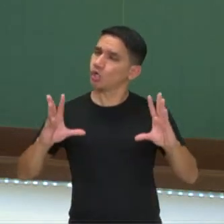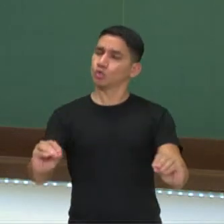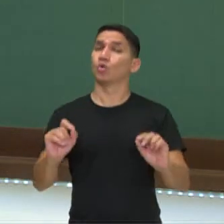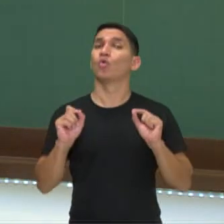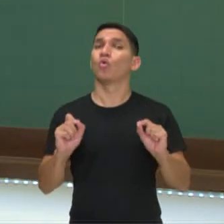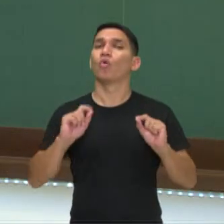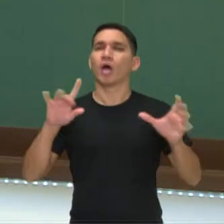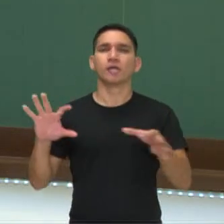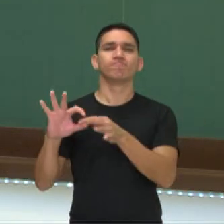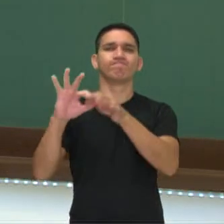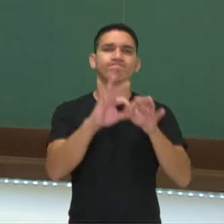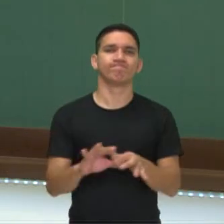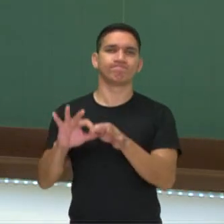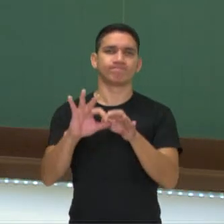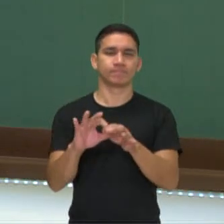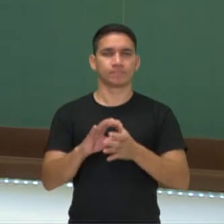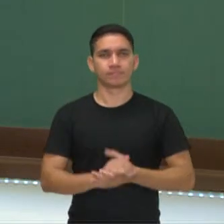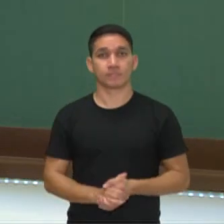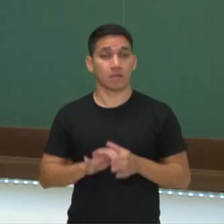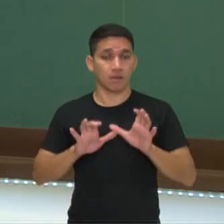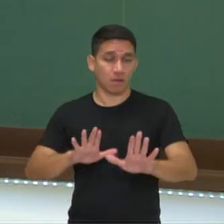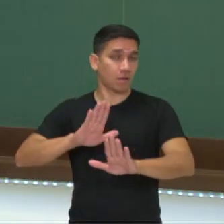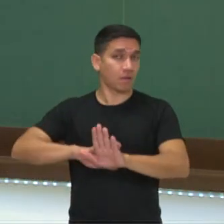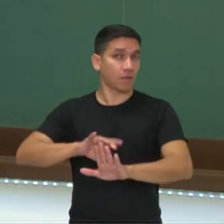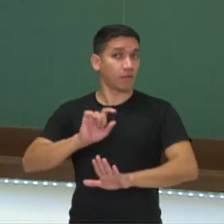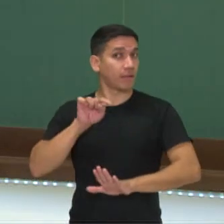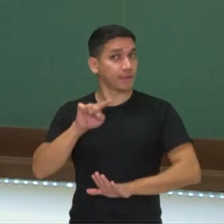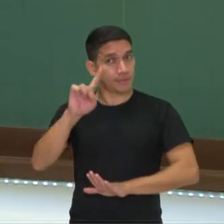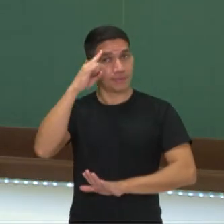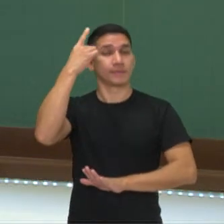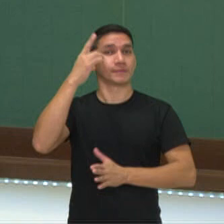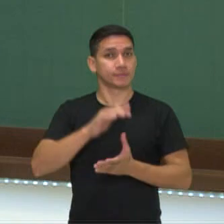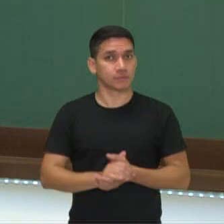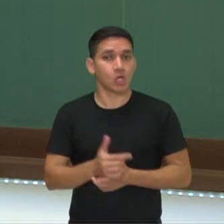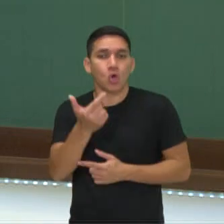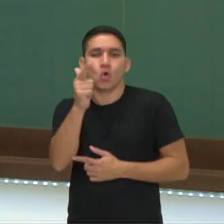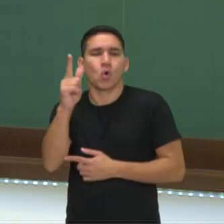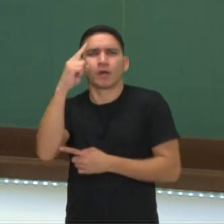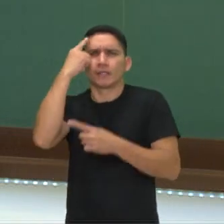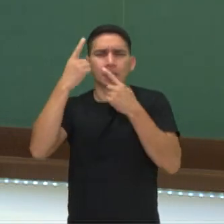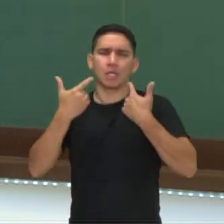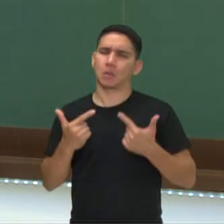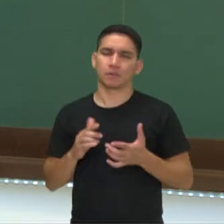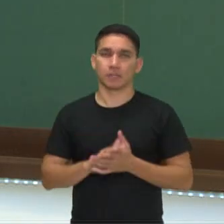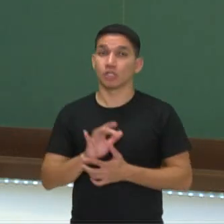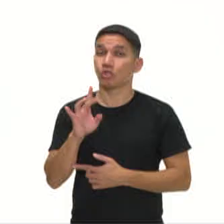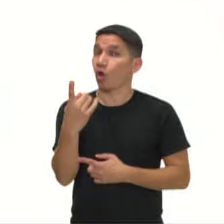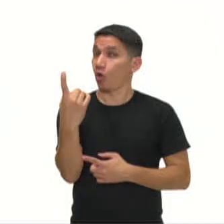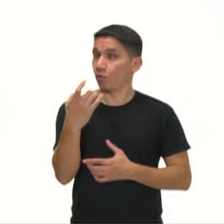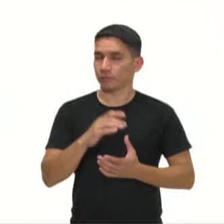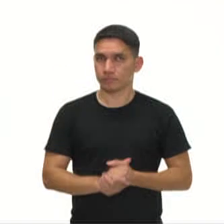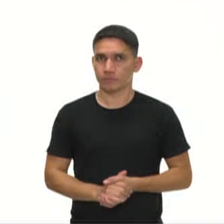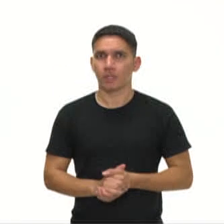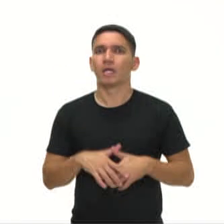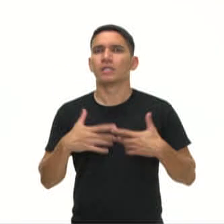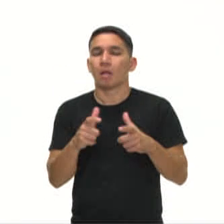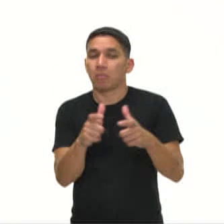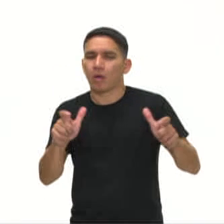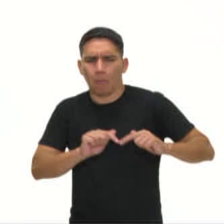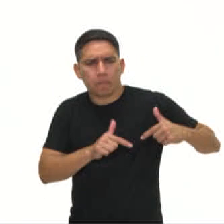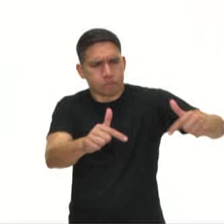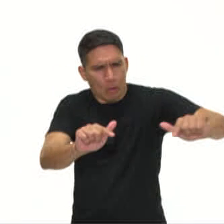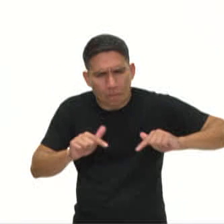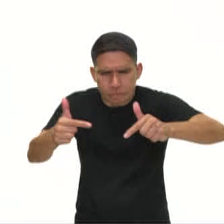todos unidos. Essa é a ideia, não existem outras ideias, só existe uma ideia. Grandes ações